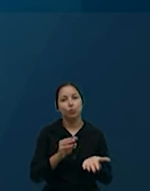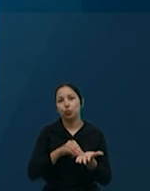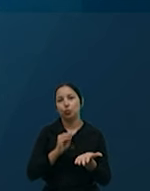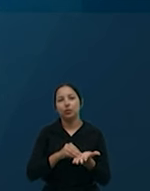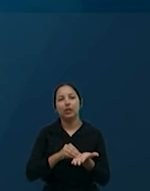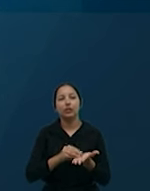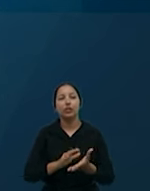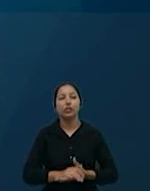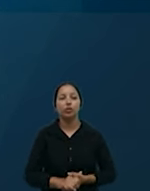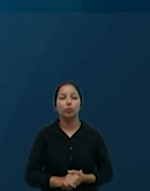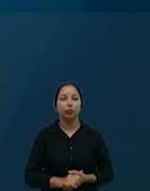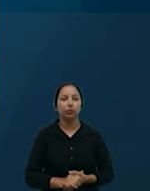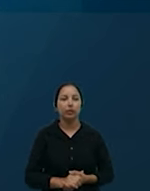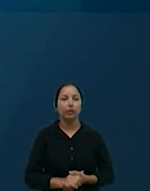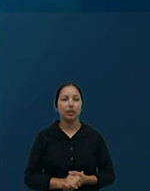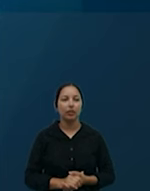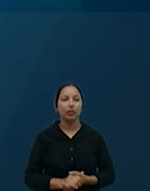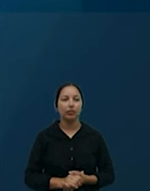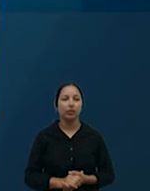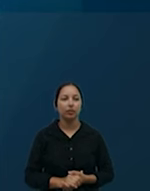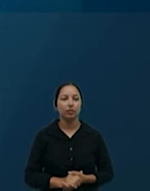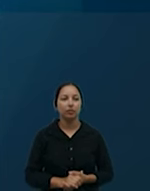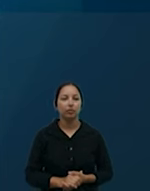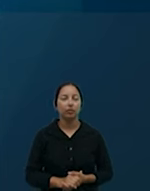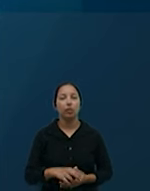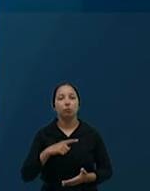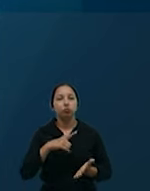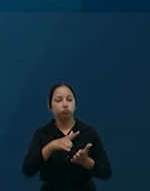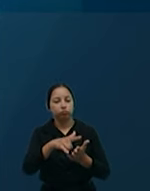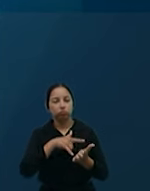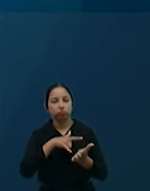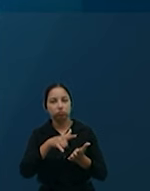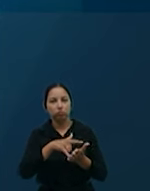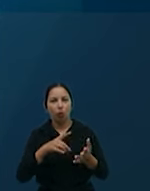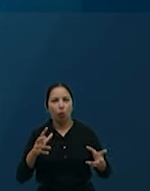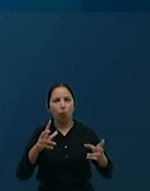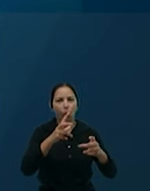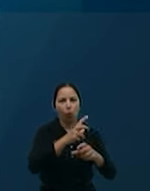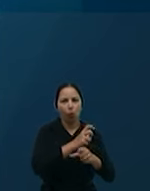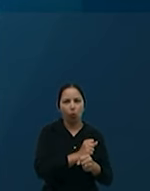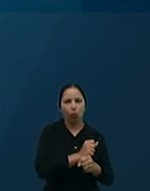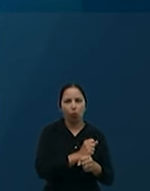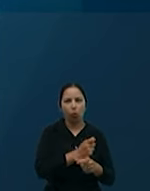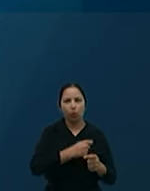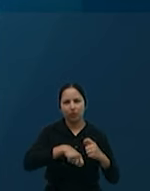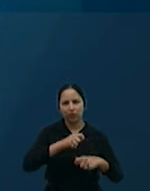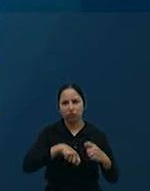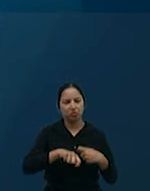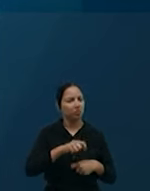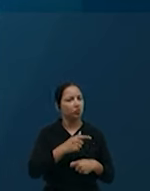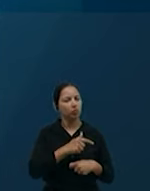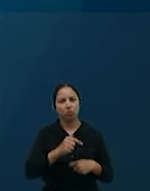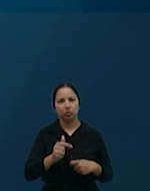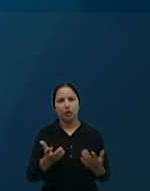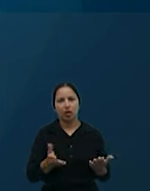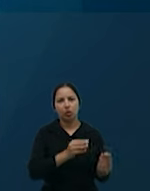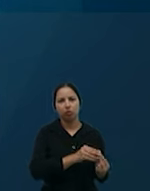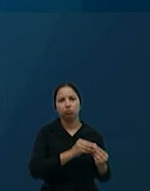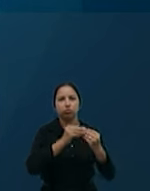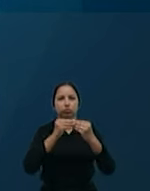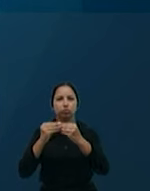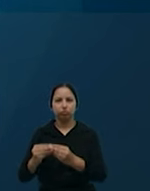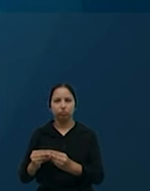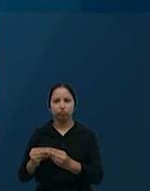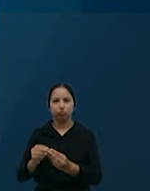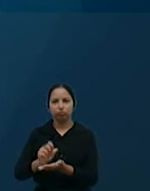ou seja, com documentação que não é juntada na via administrativa, sendo trazida aos autos apenas por força do